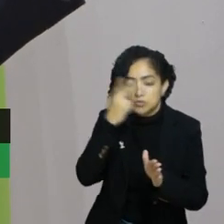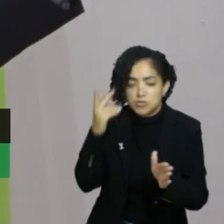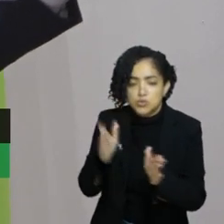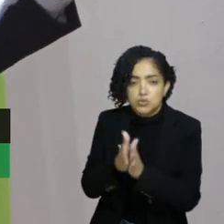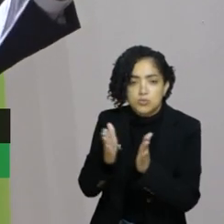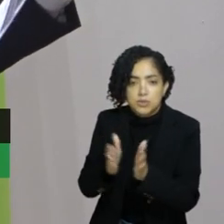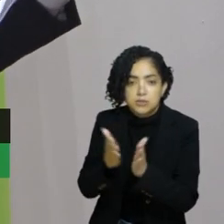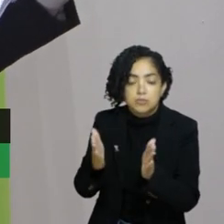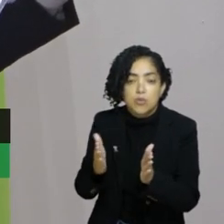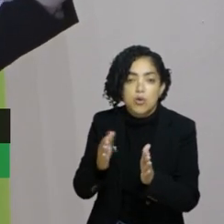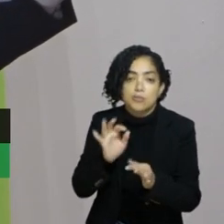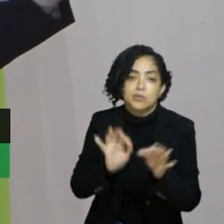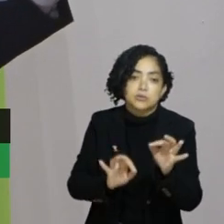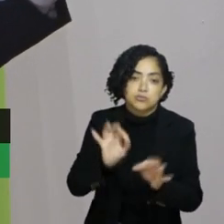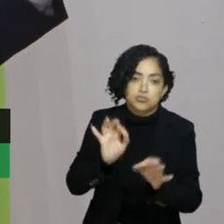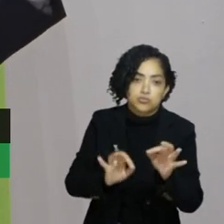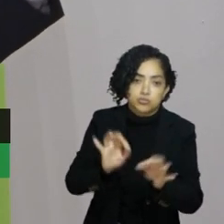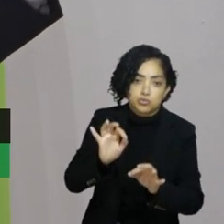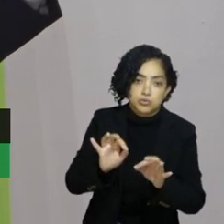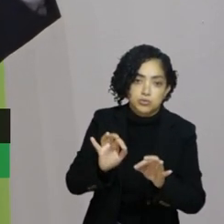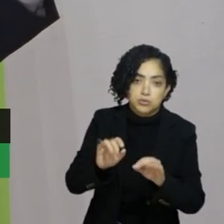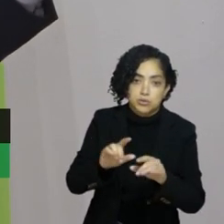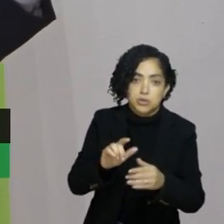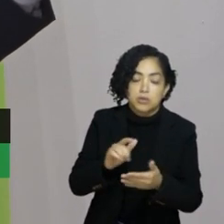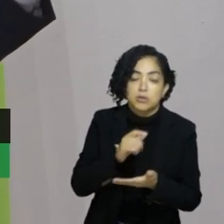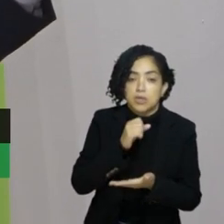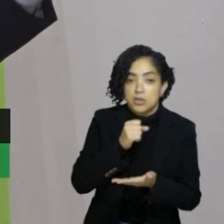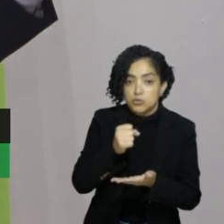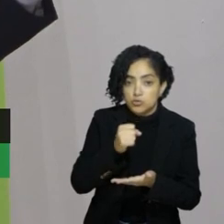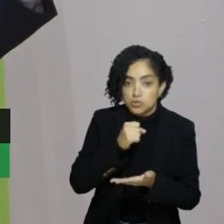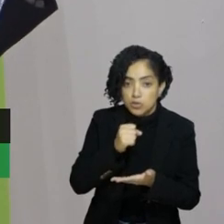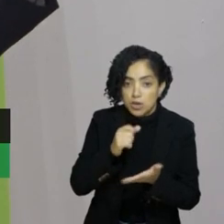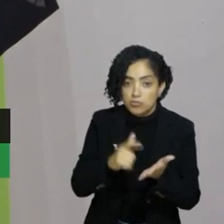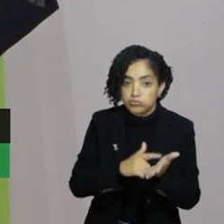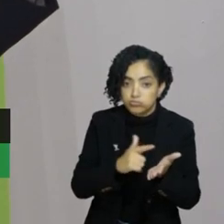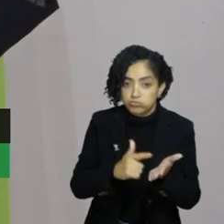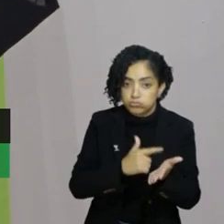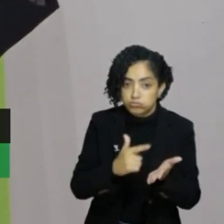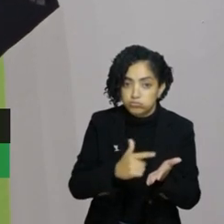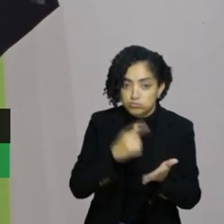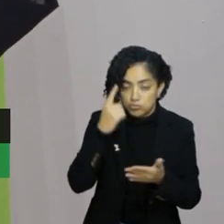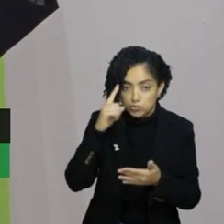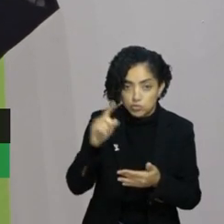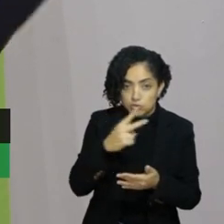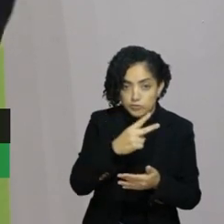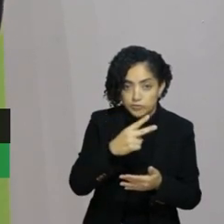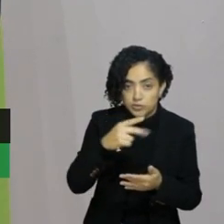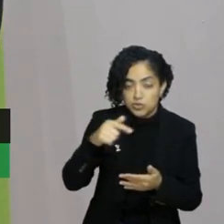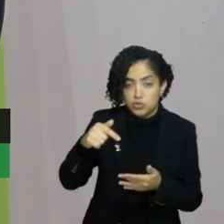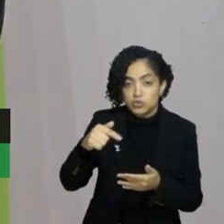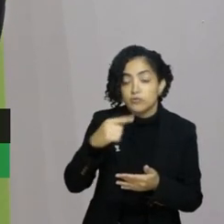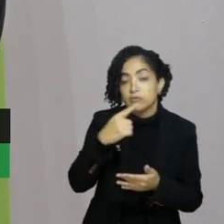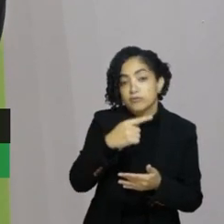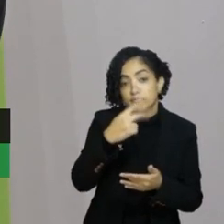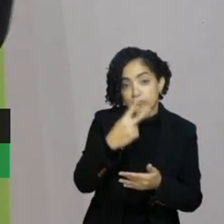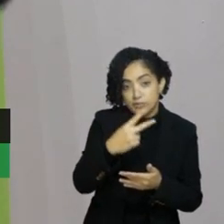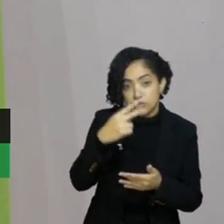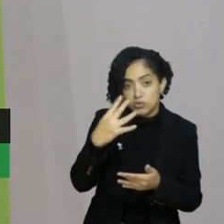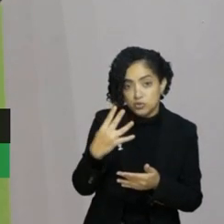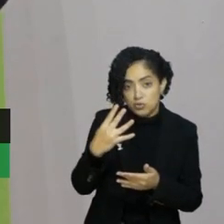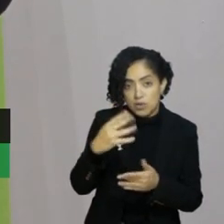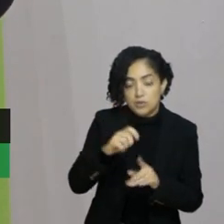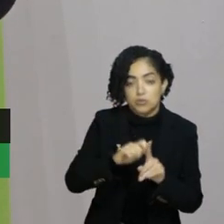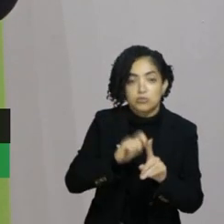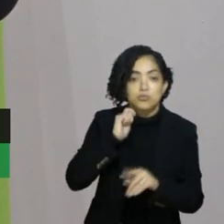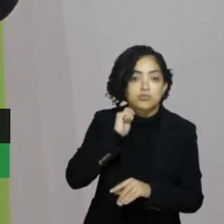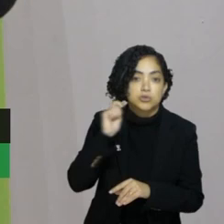justiça. Coluna da colunista Dagmara Spaltz, do dia 24 de abril. Quem que